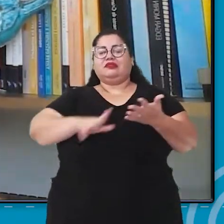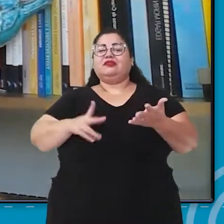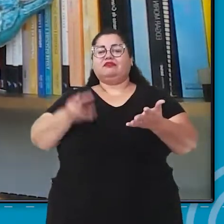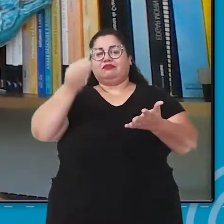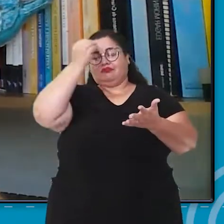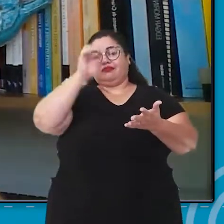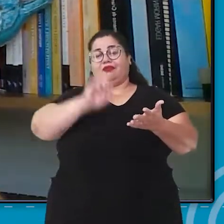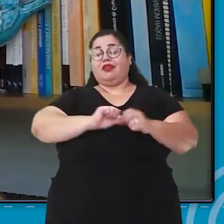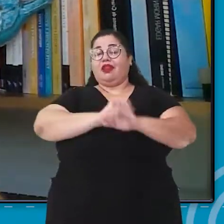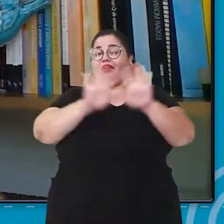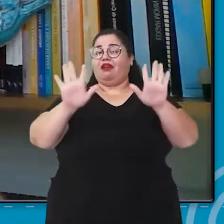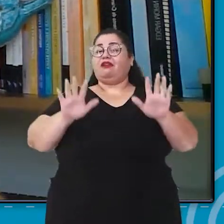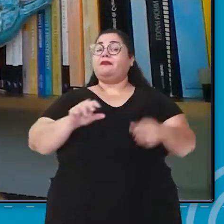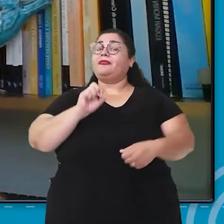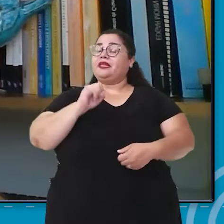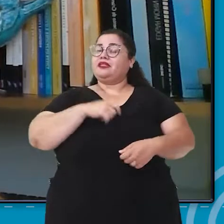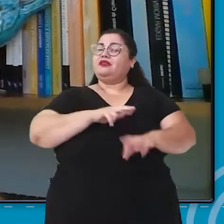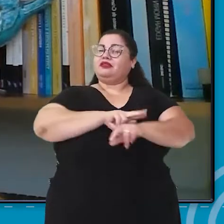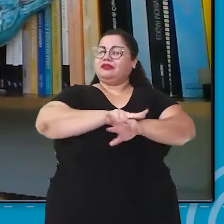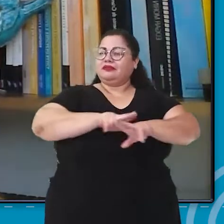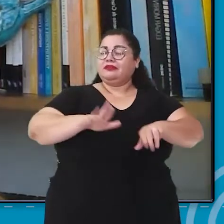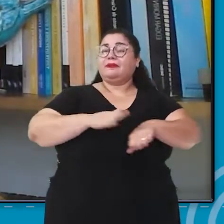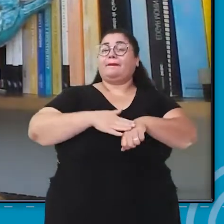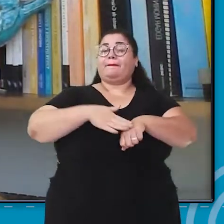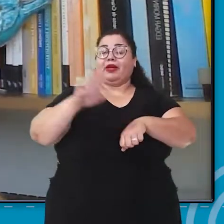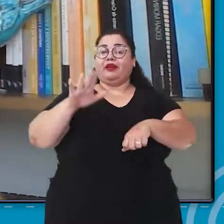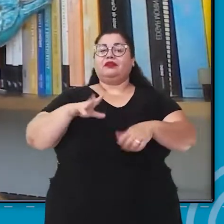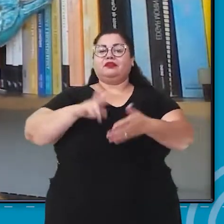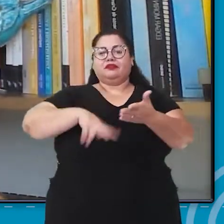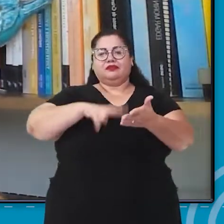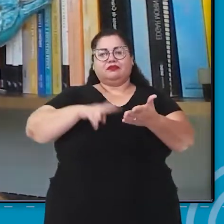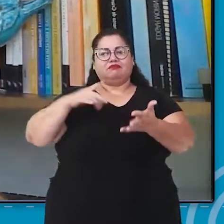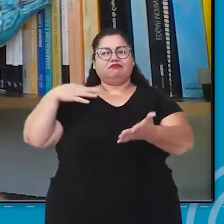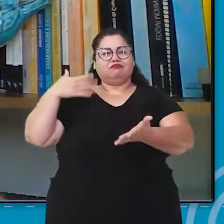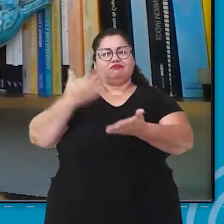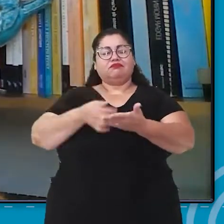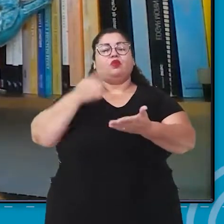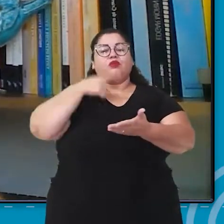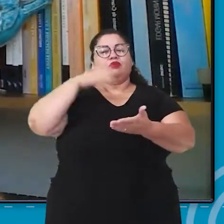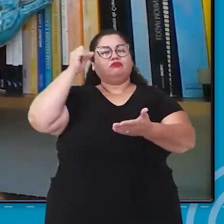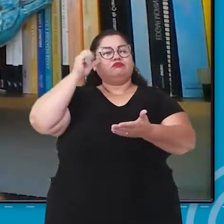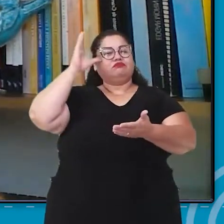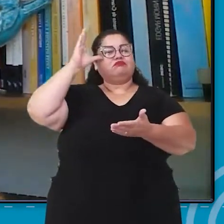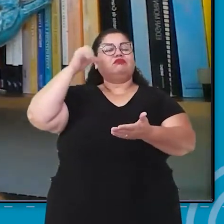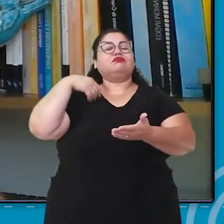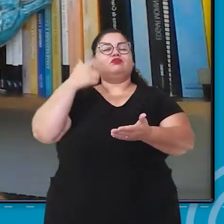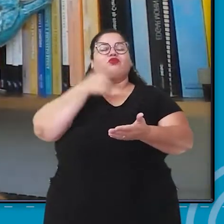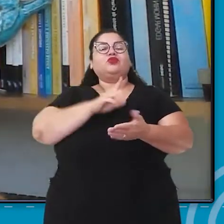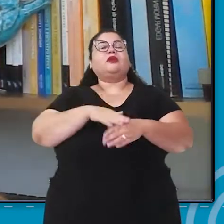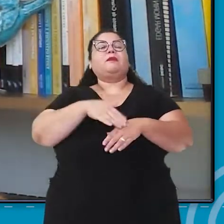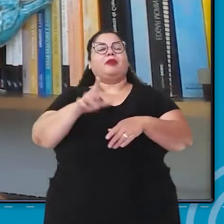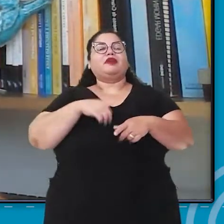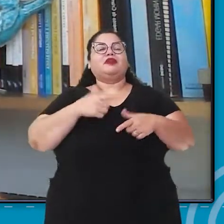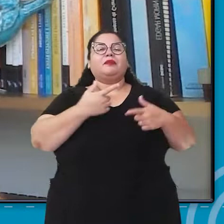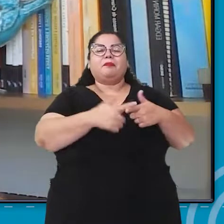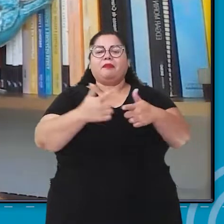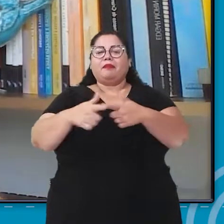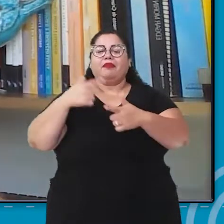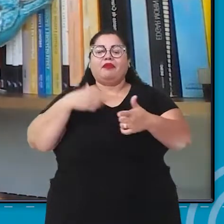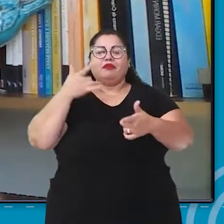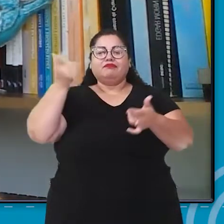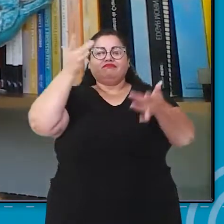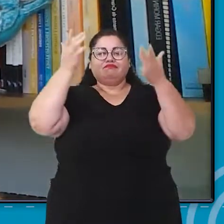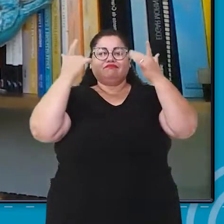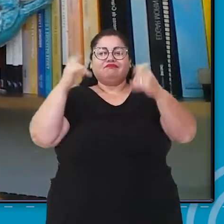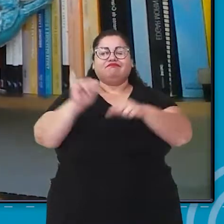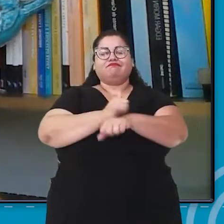sempre digo que quanto mais repertórios nós temos, melhor são as condições com as quais a gente enfrenta as